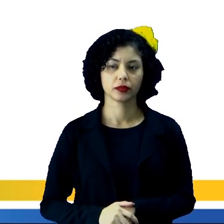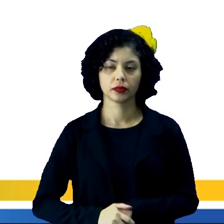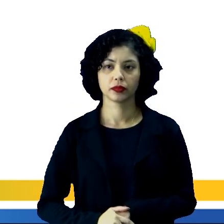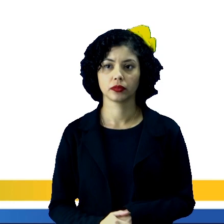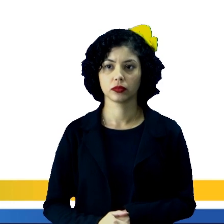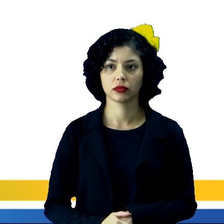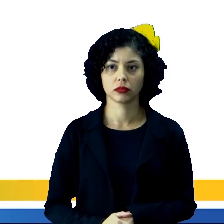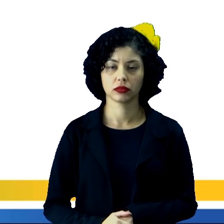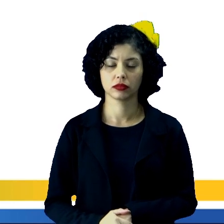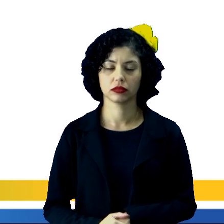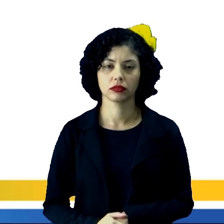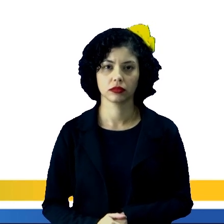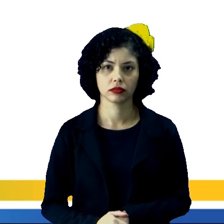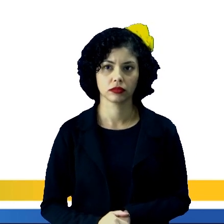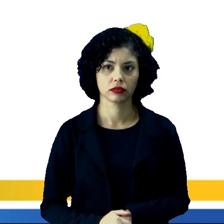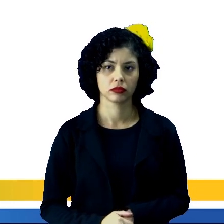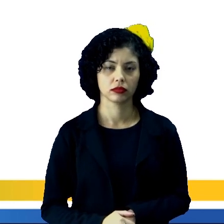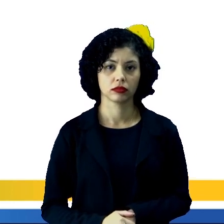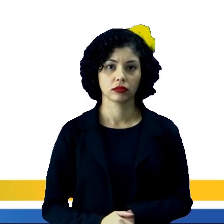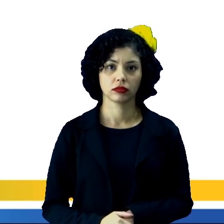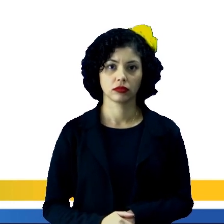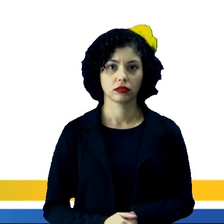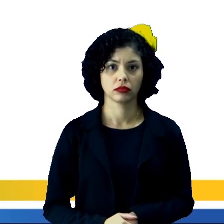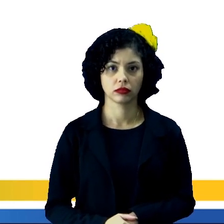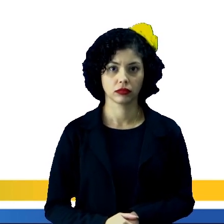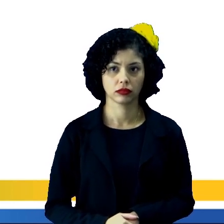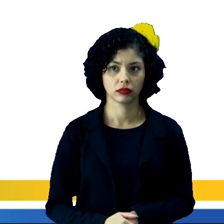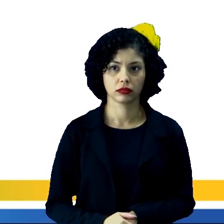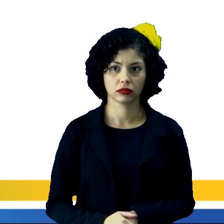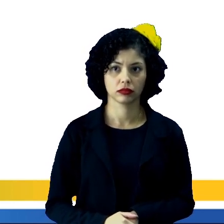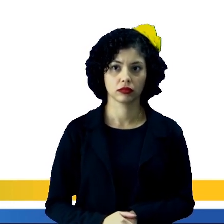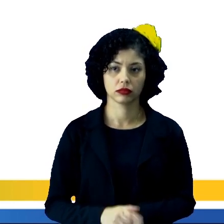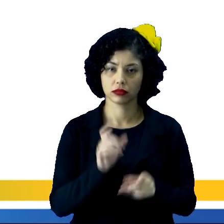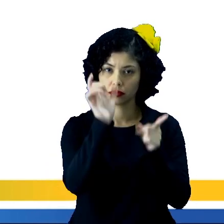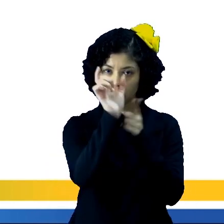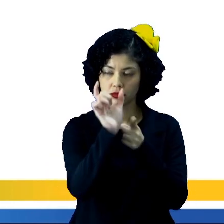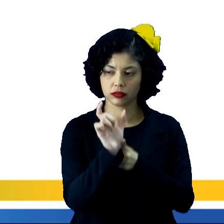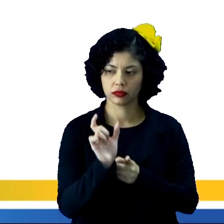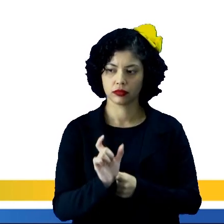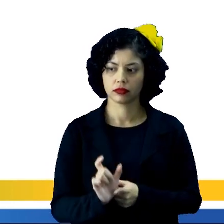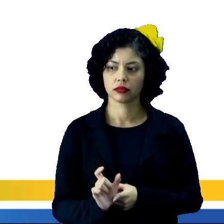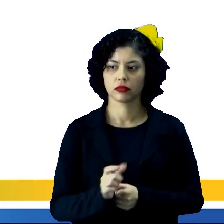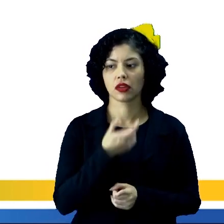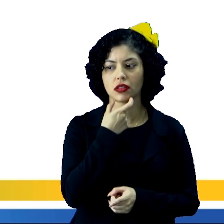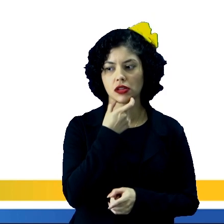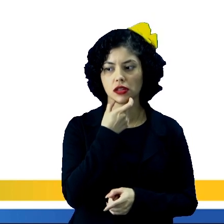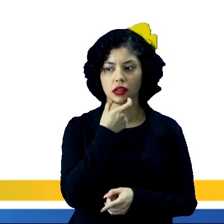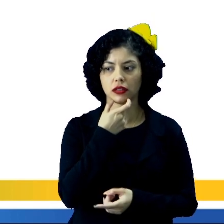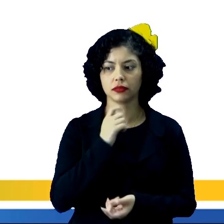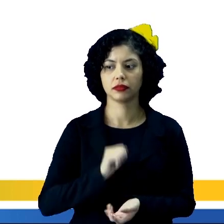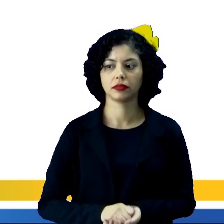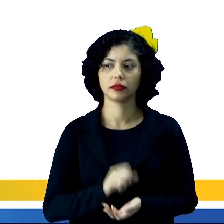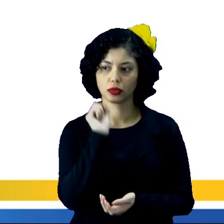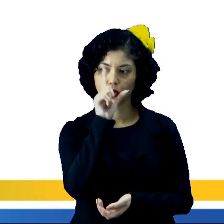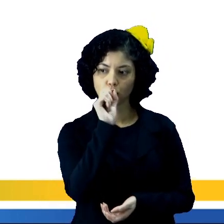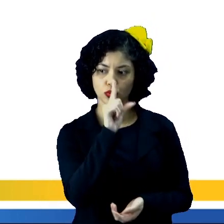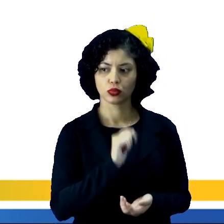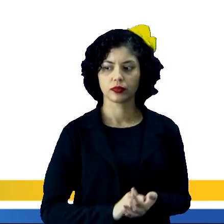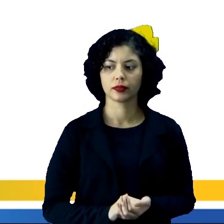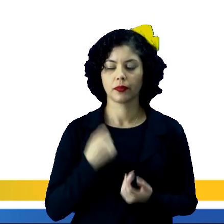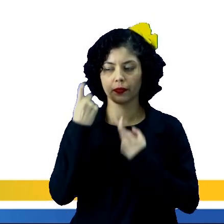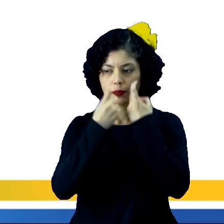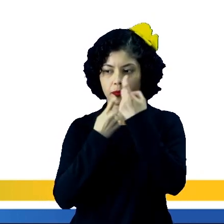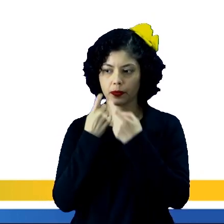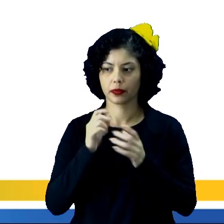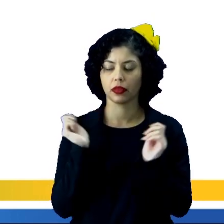palavras aí, or, either, or, neither, nor, or instead, elas vão expressar para